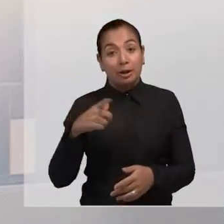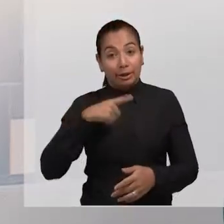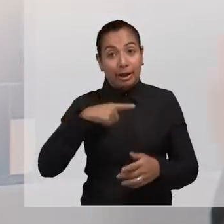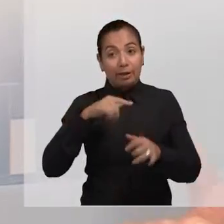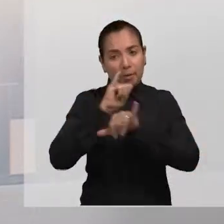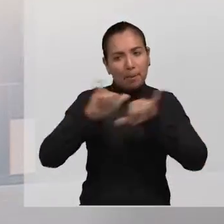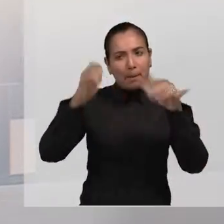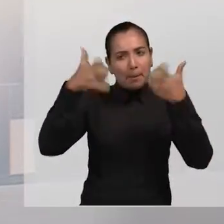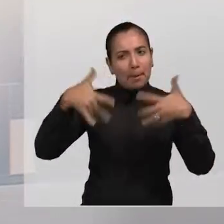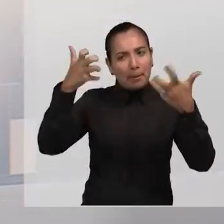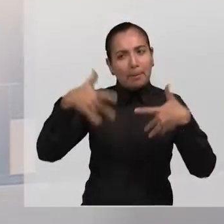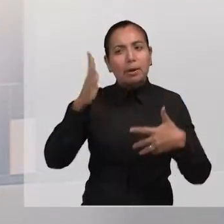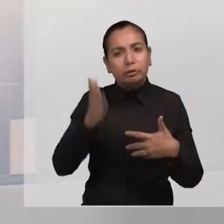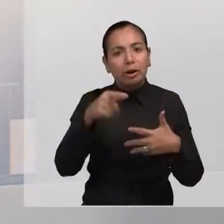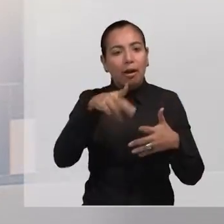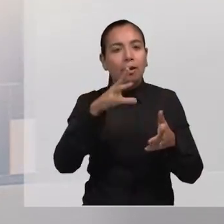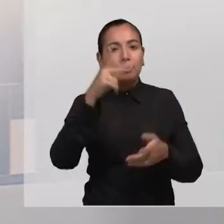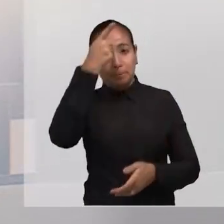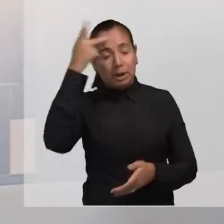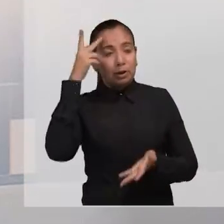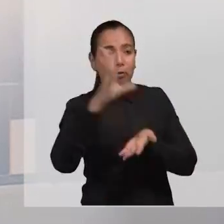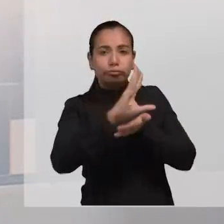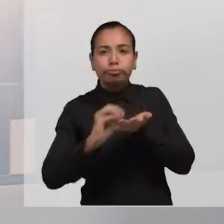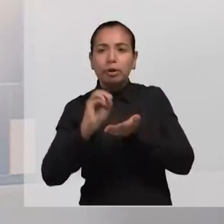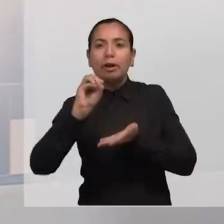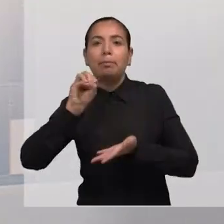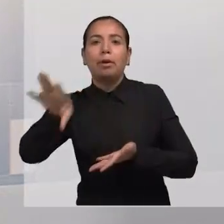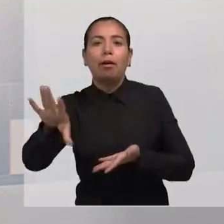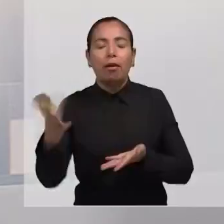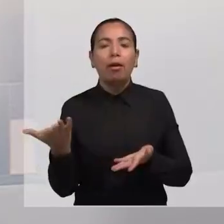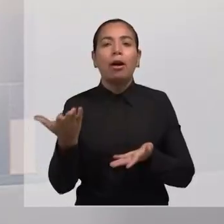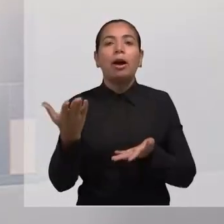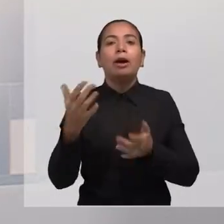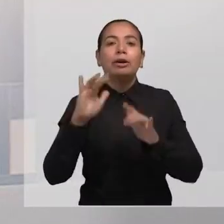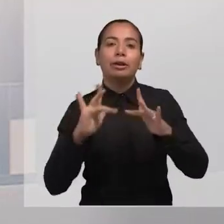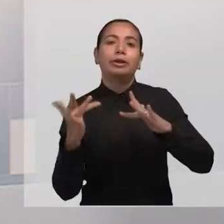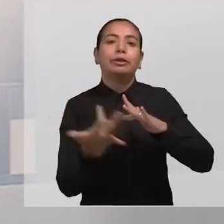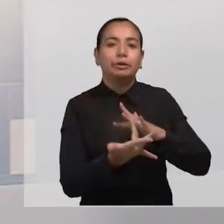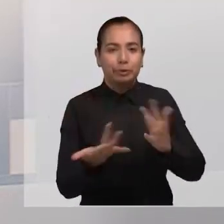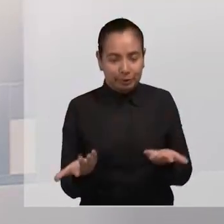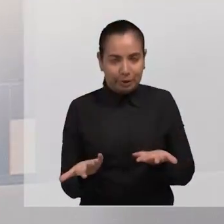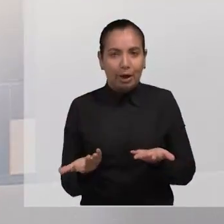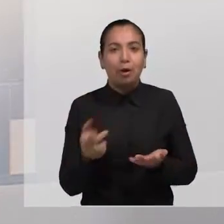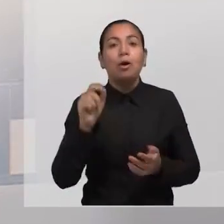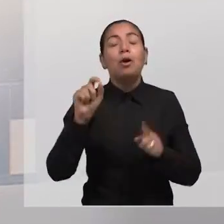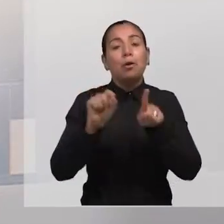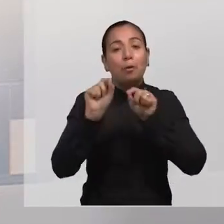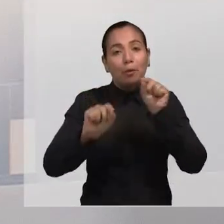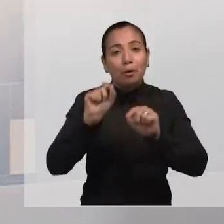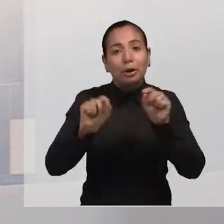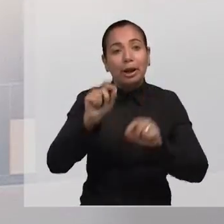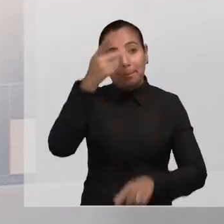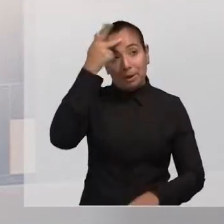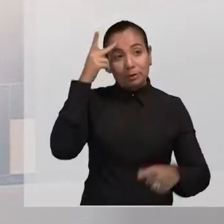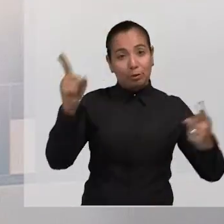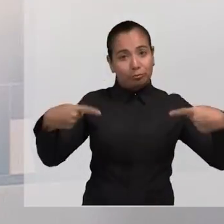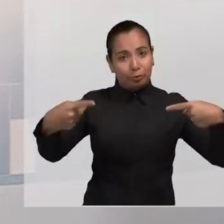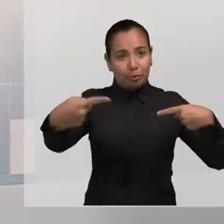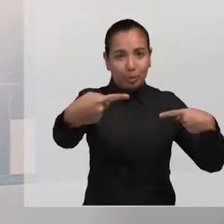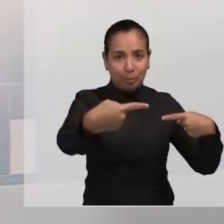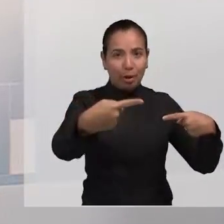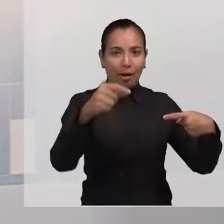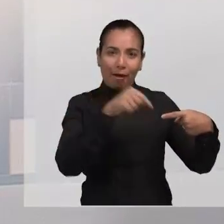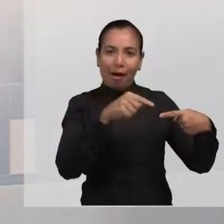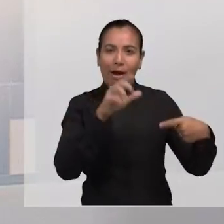começou a ser reproduzido, principalmente pelos grupos adversários de Ciro Ferreira Gomes, e a